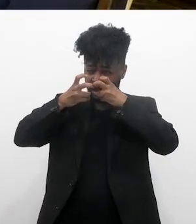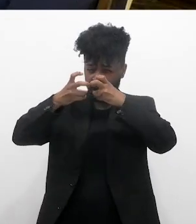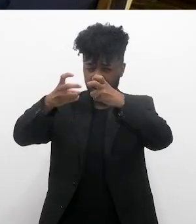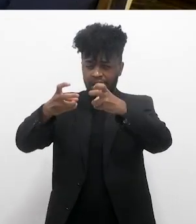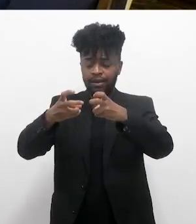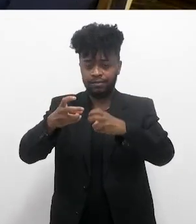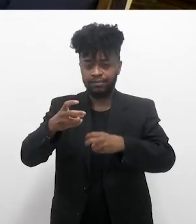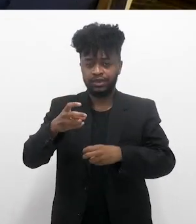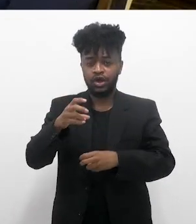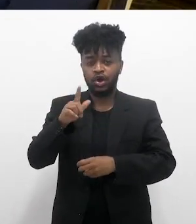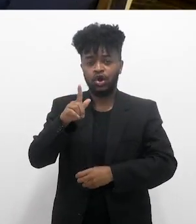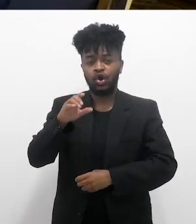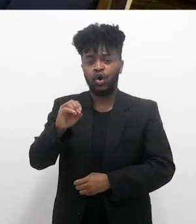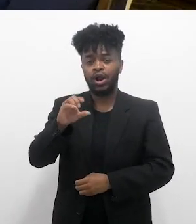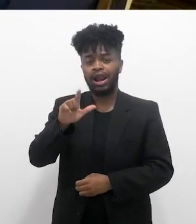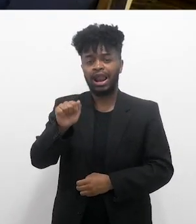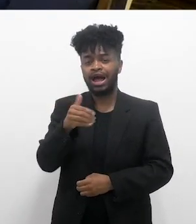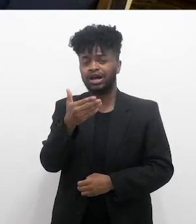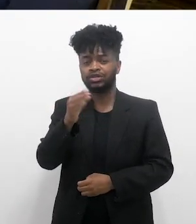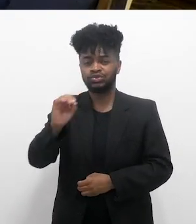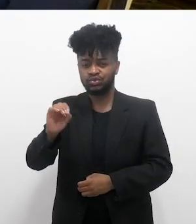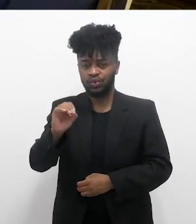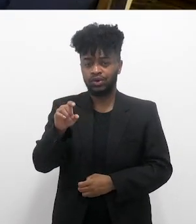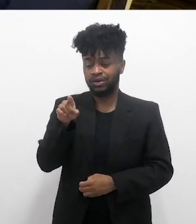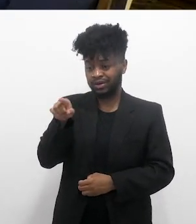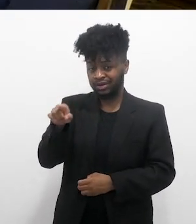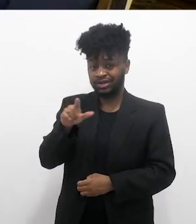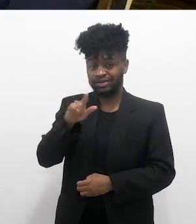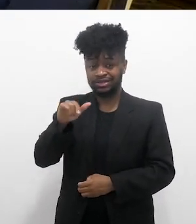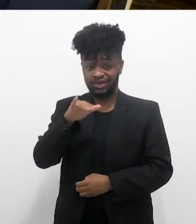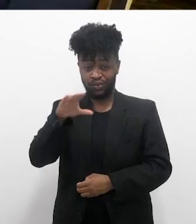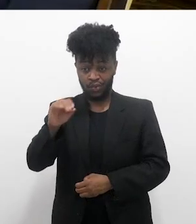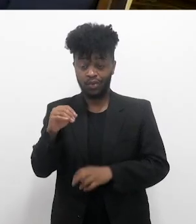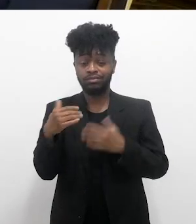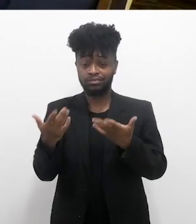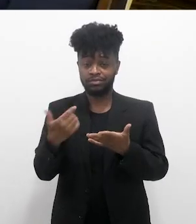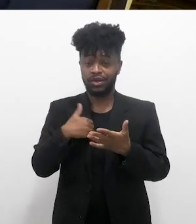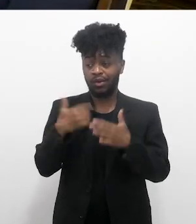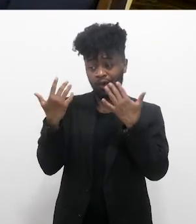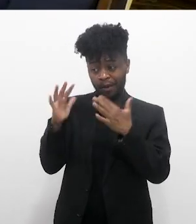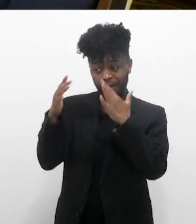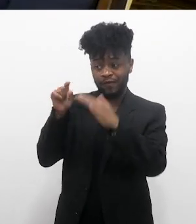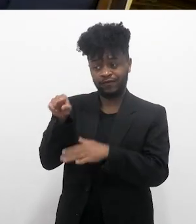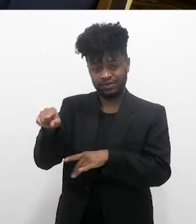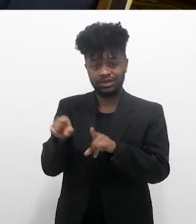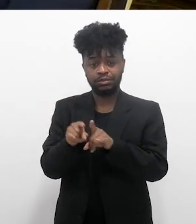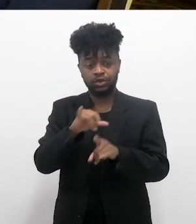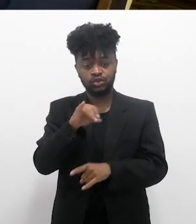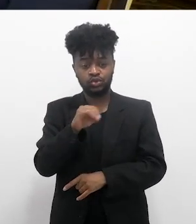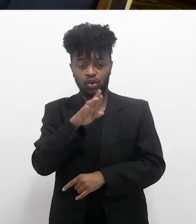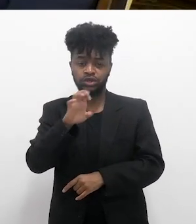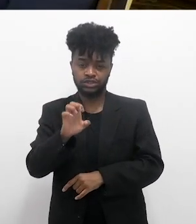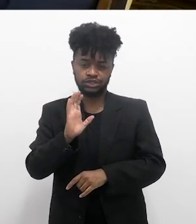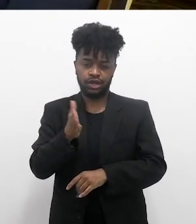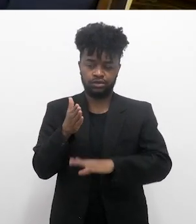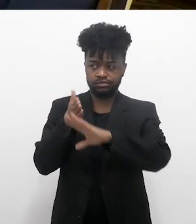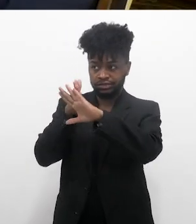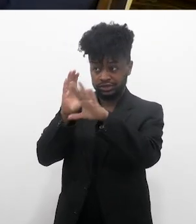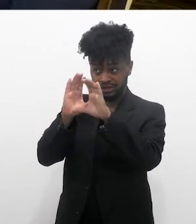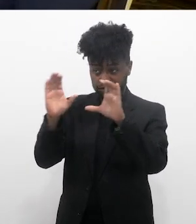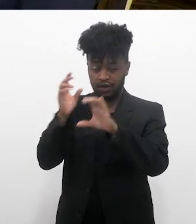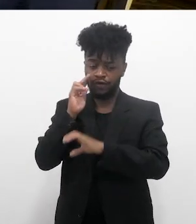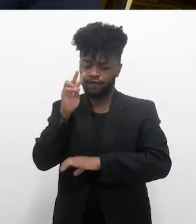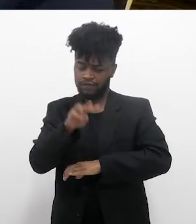golaço, aço, aço, Zico, Zicão. Então eu quero homenagear você. E também ao Jorge Cury, que está lá no céu vendo a gente aqui, eu sei que ele